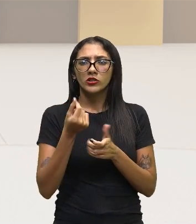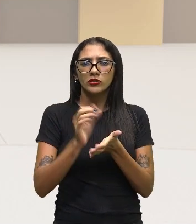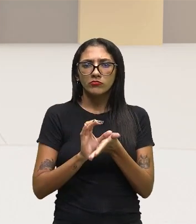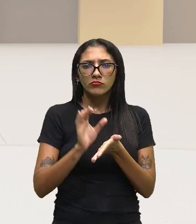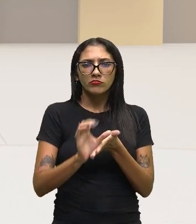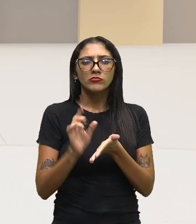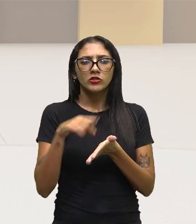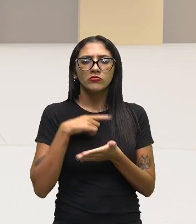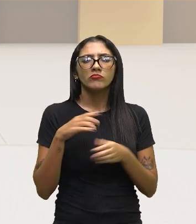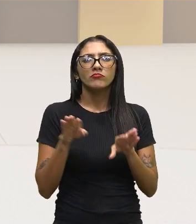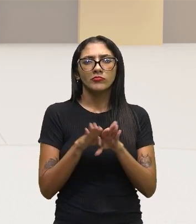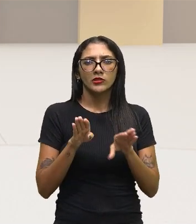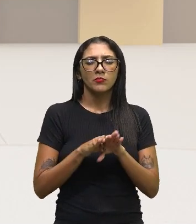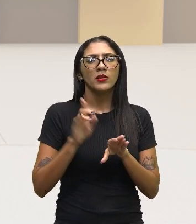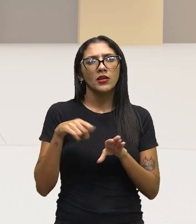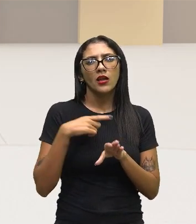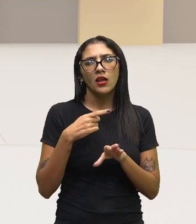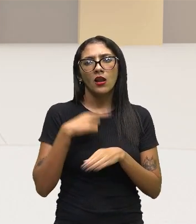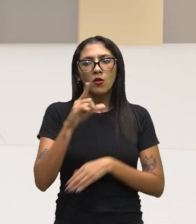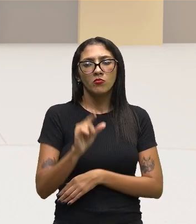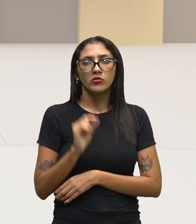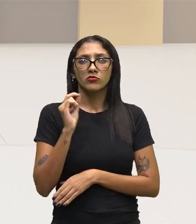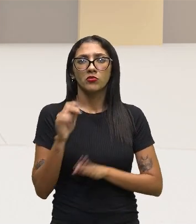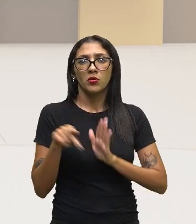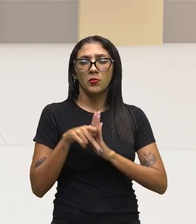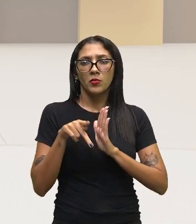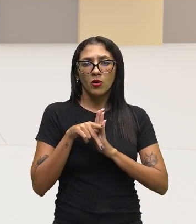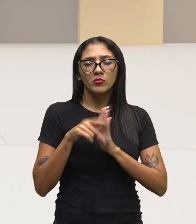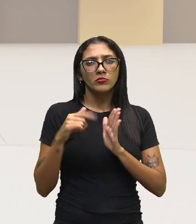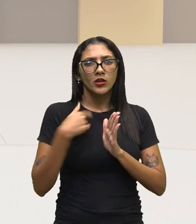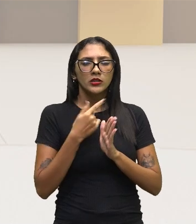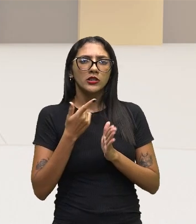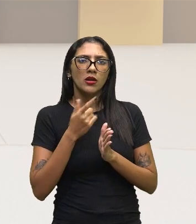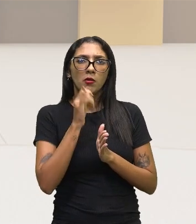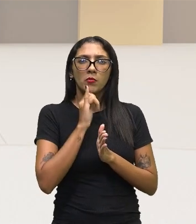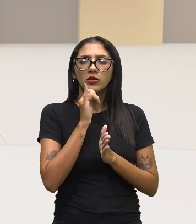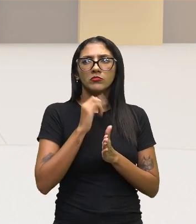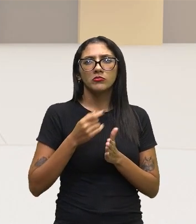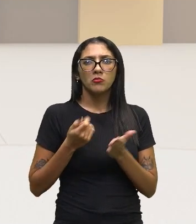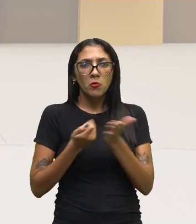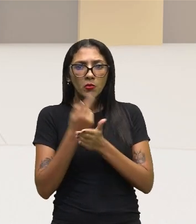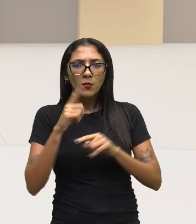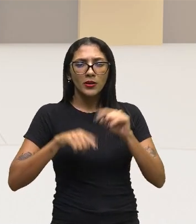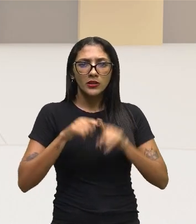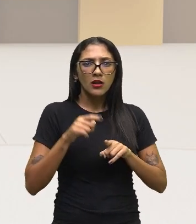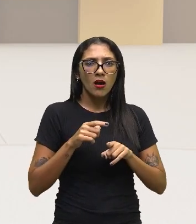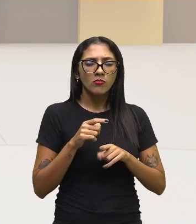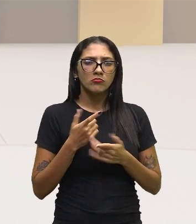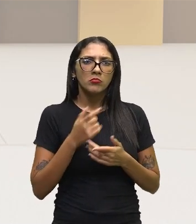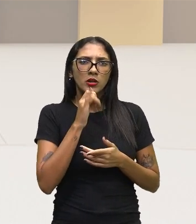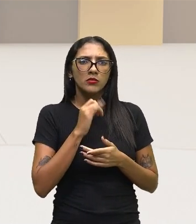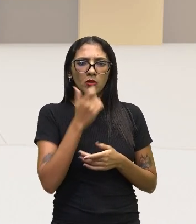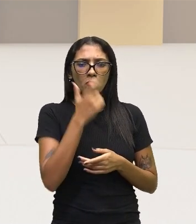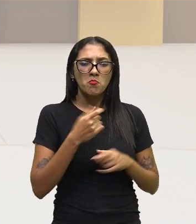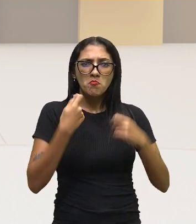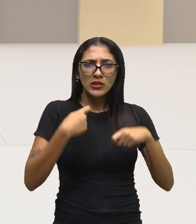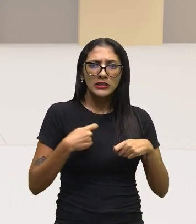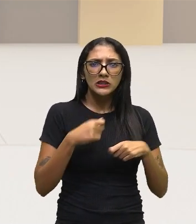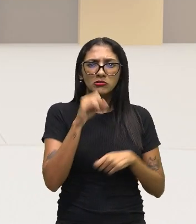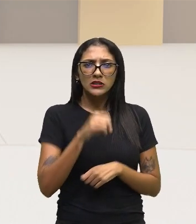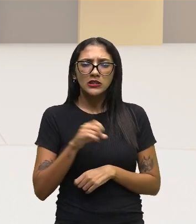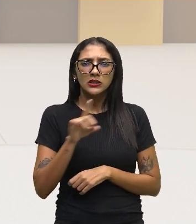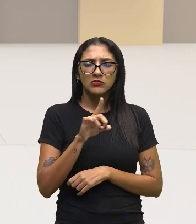também é a mesma decisão que você toma quando você vai comprar um produto. Você precisa ou não? Quando você vai comprar